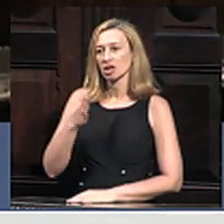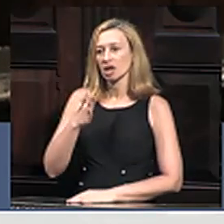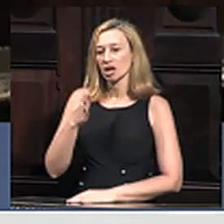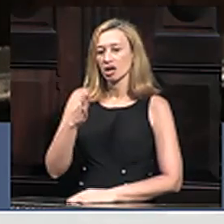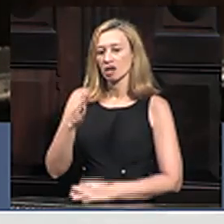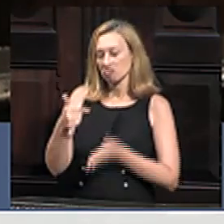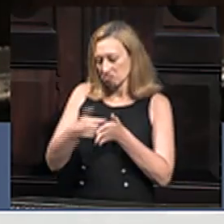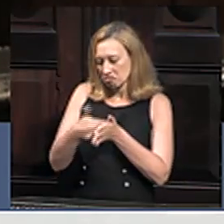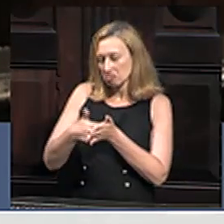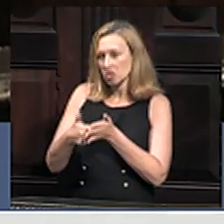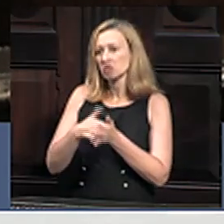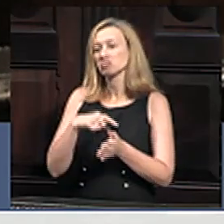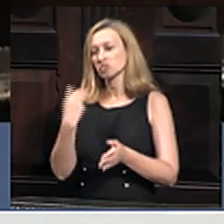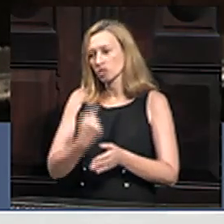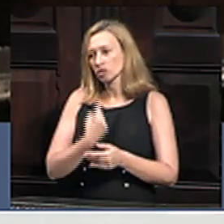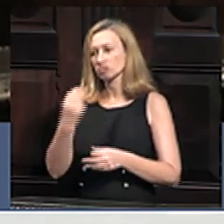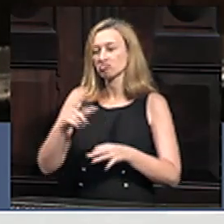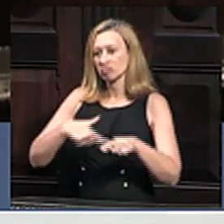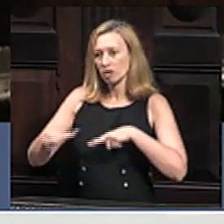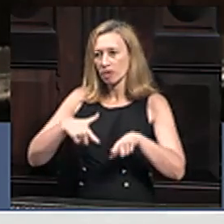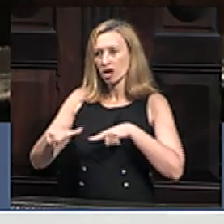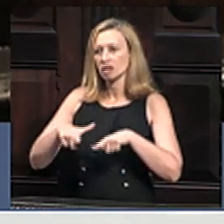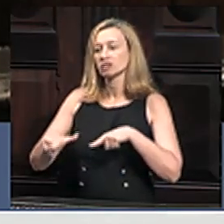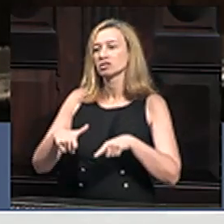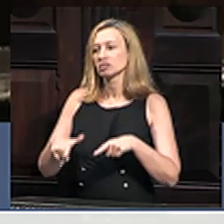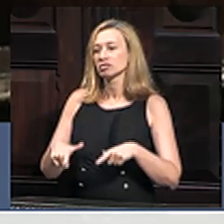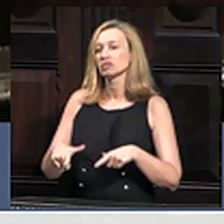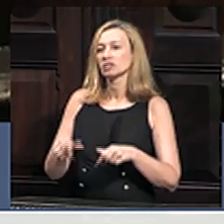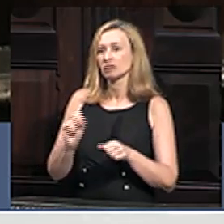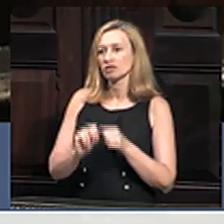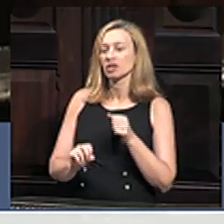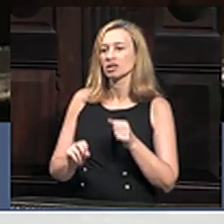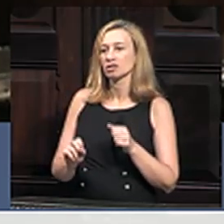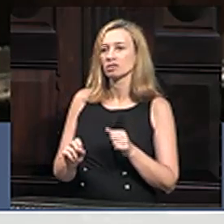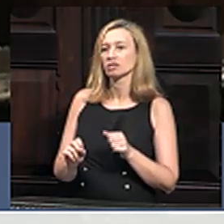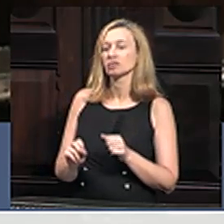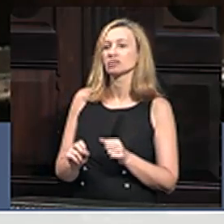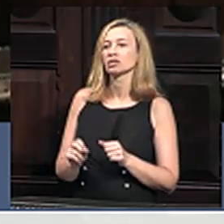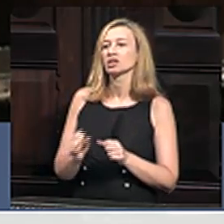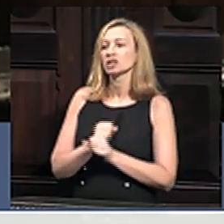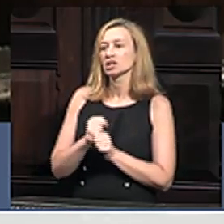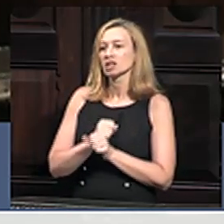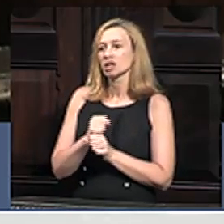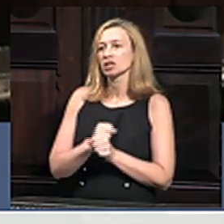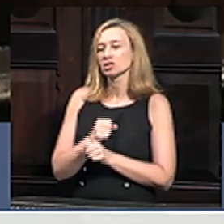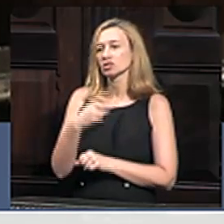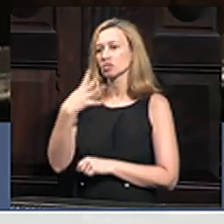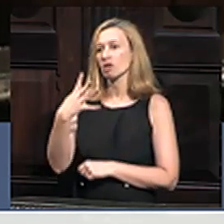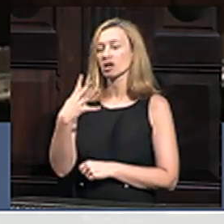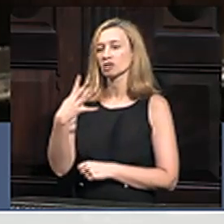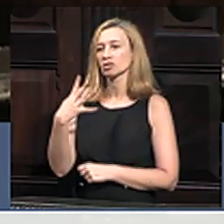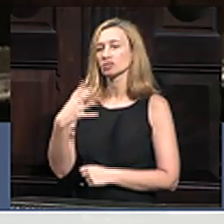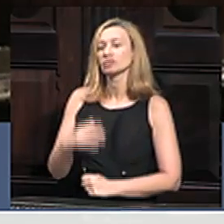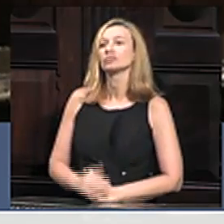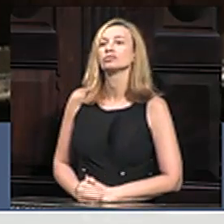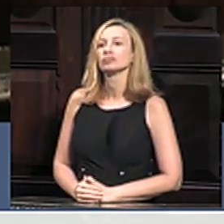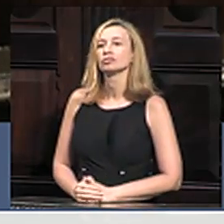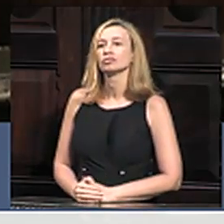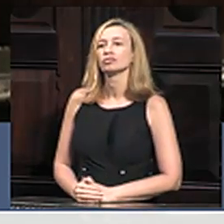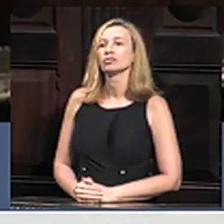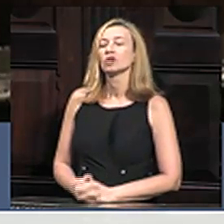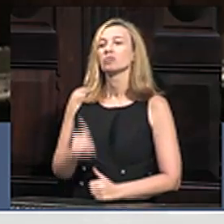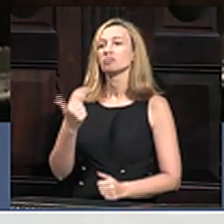avaliação, no nosso trabalho realizado dentro da Assembleia Legislativa nesses últimos 4 anos e desde o